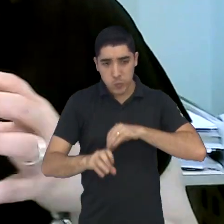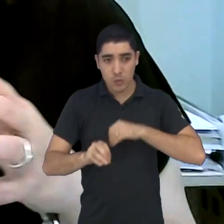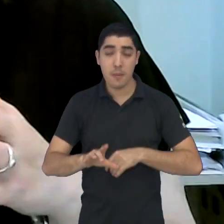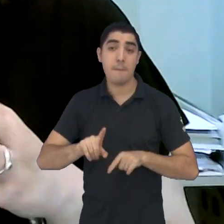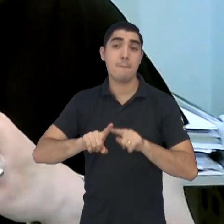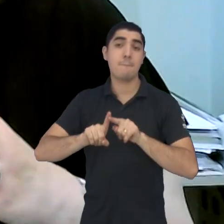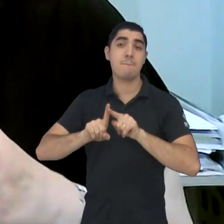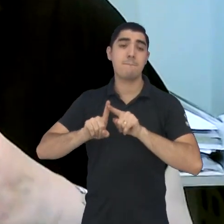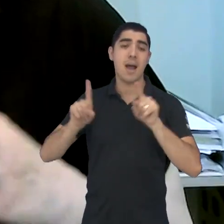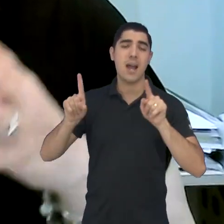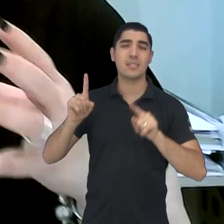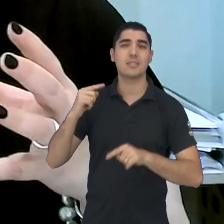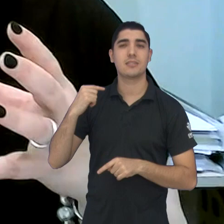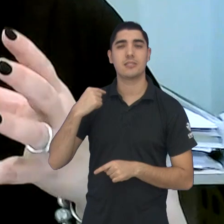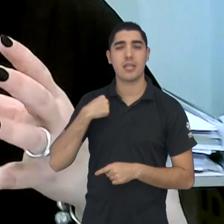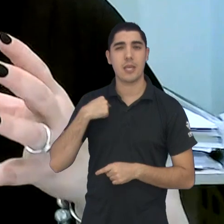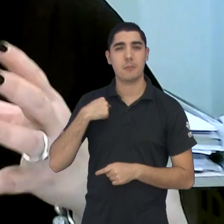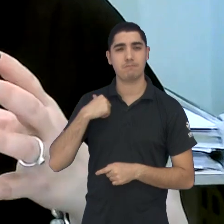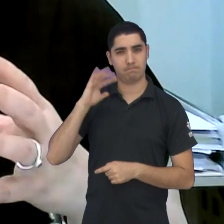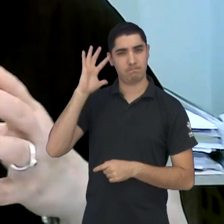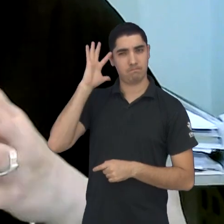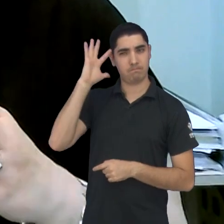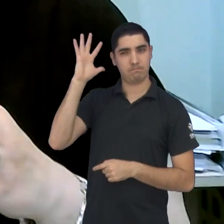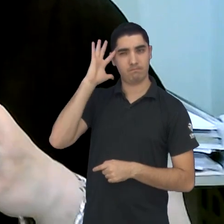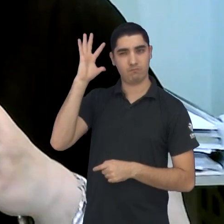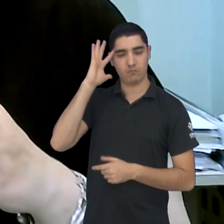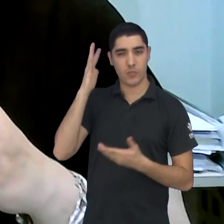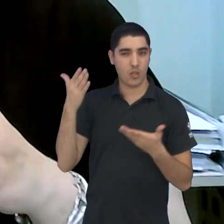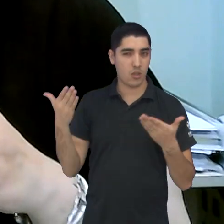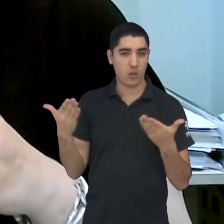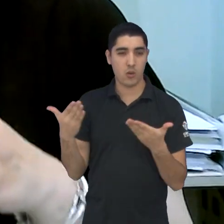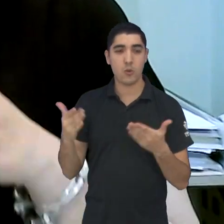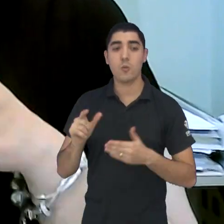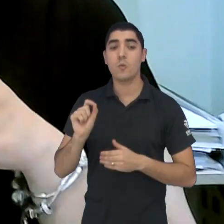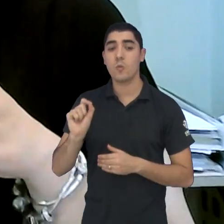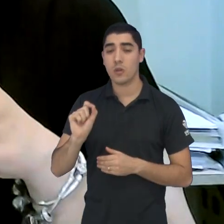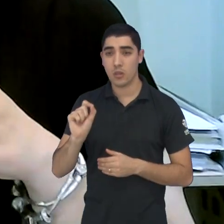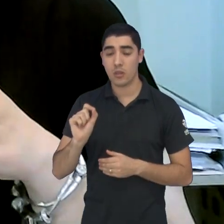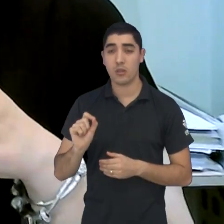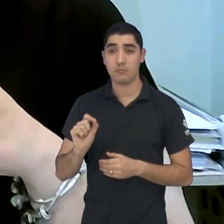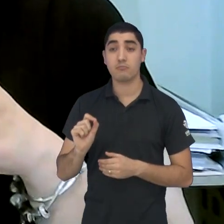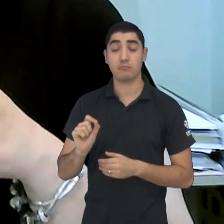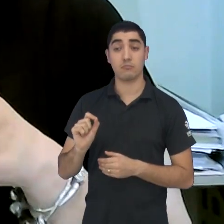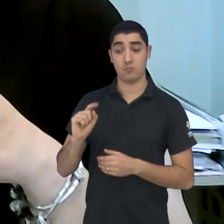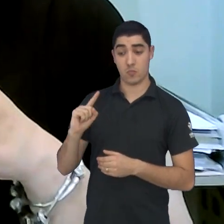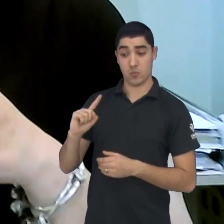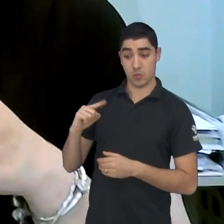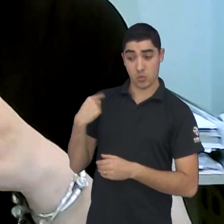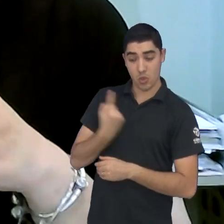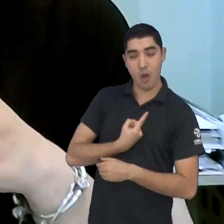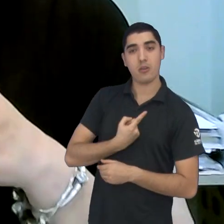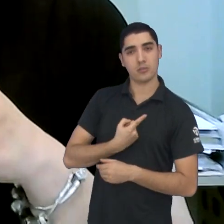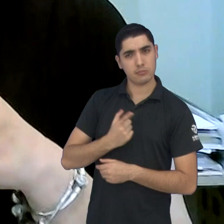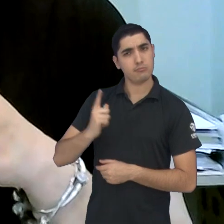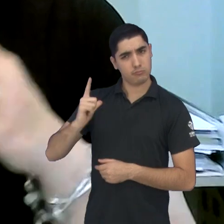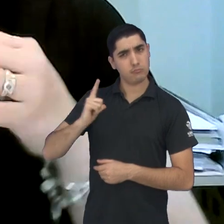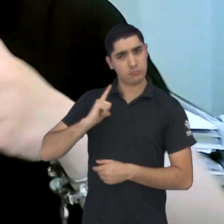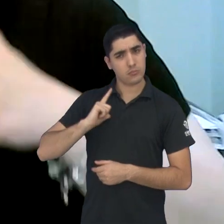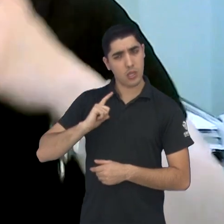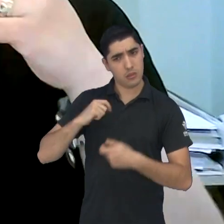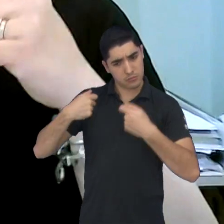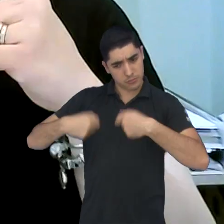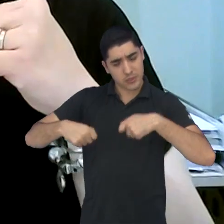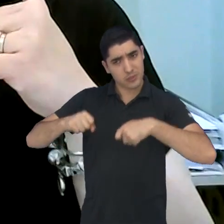faz, o que eu penso nesse momento é que a gente tem sim